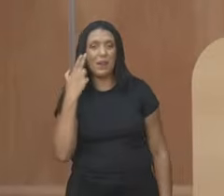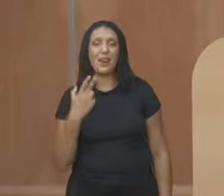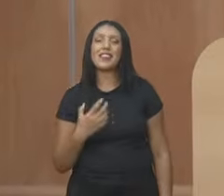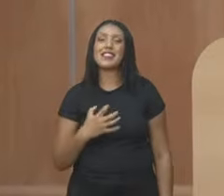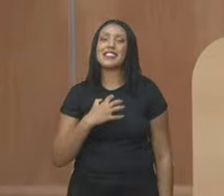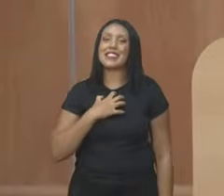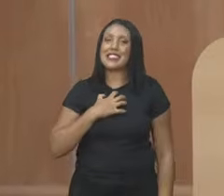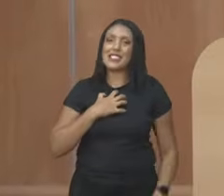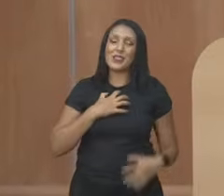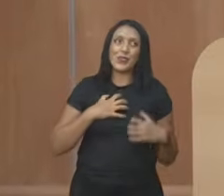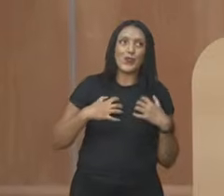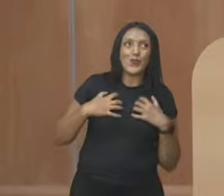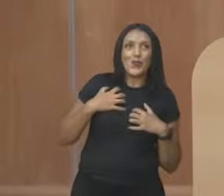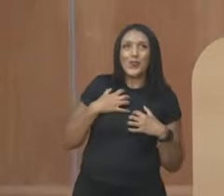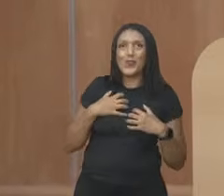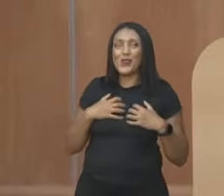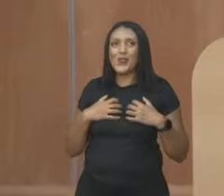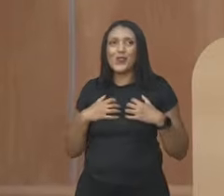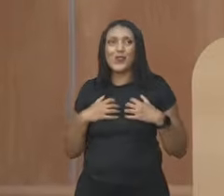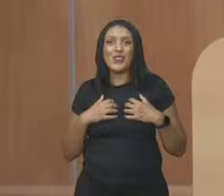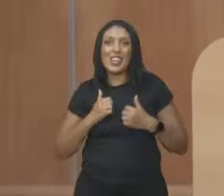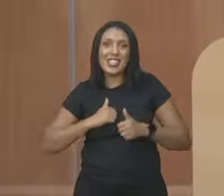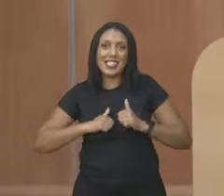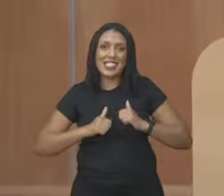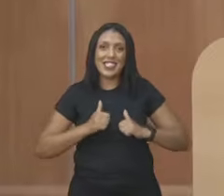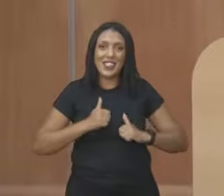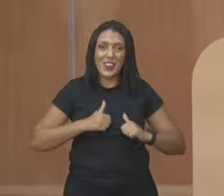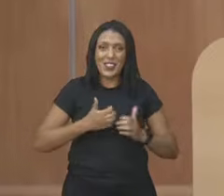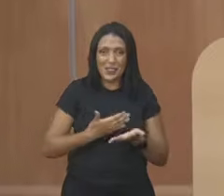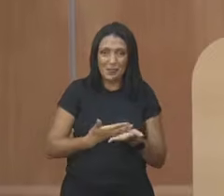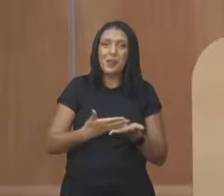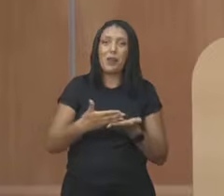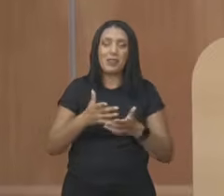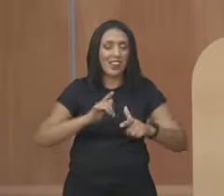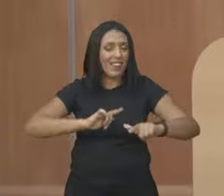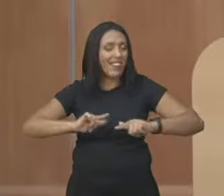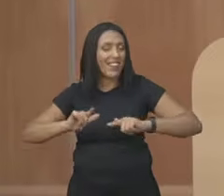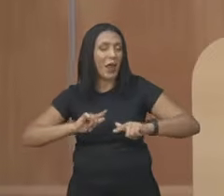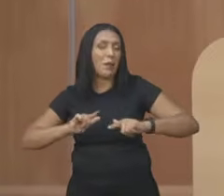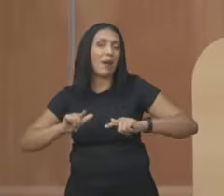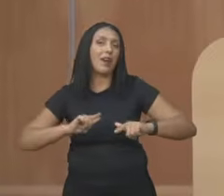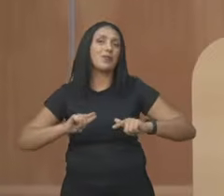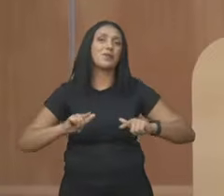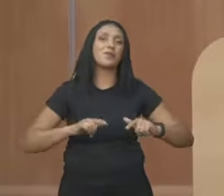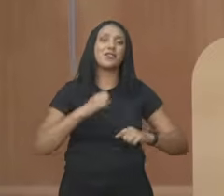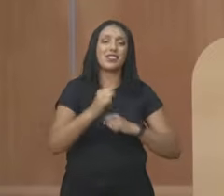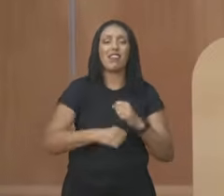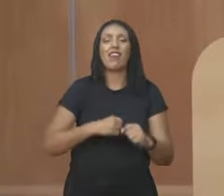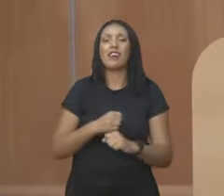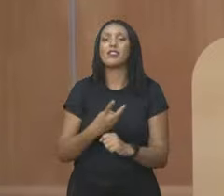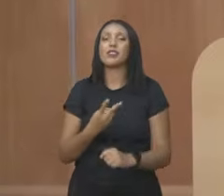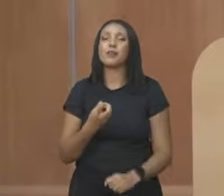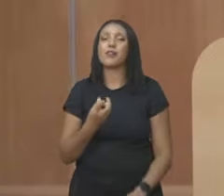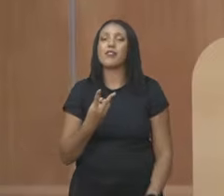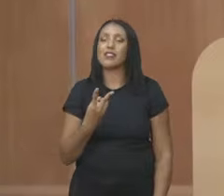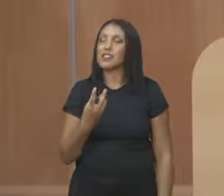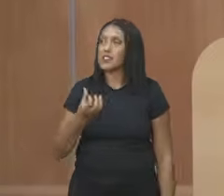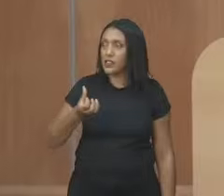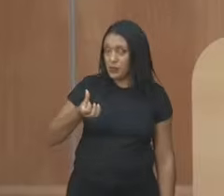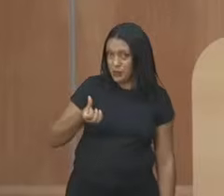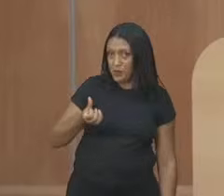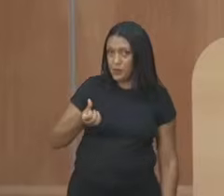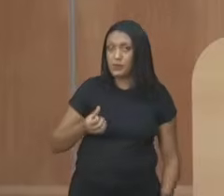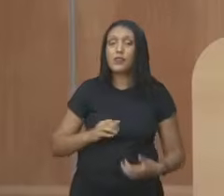que a gente possa fazer um excelente trabalho durante esse ano. Quero cumprimentar você que está nos assistindo e de maneira